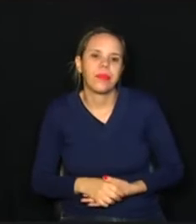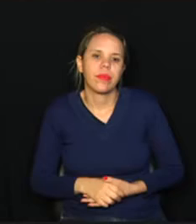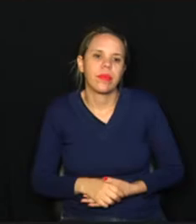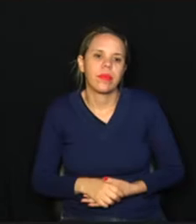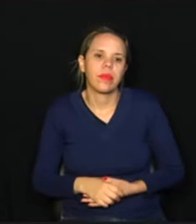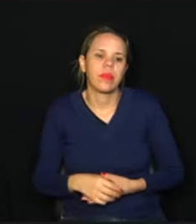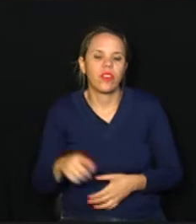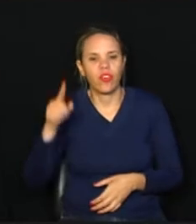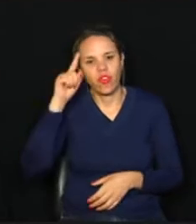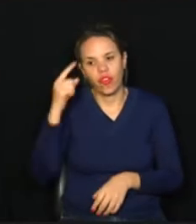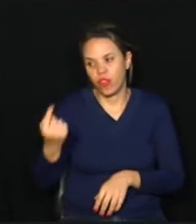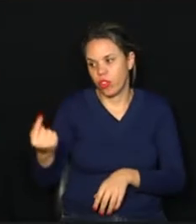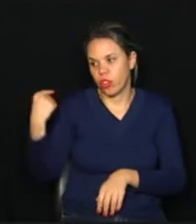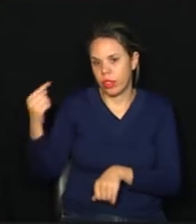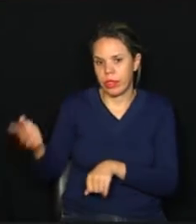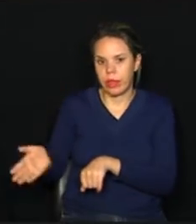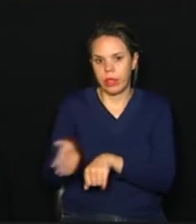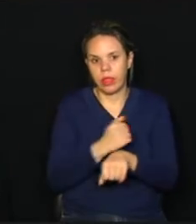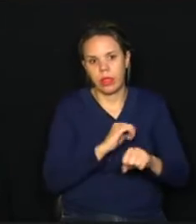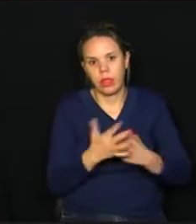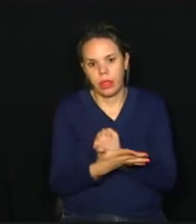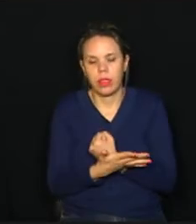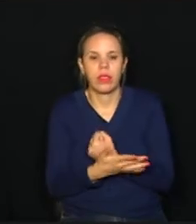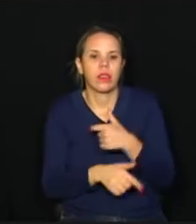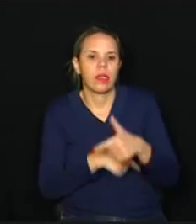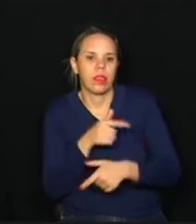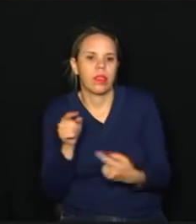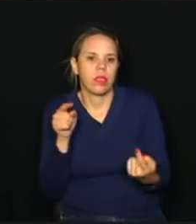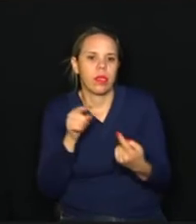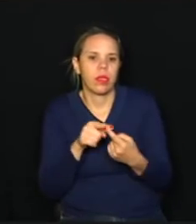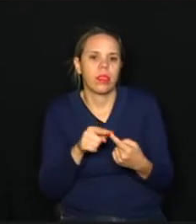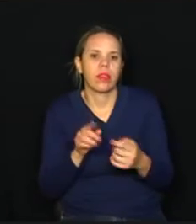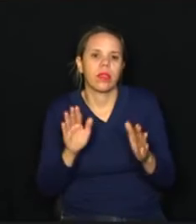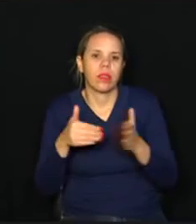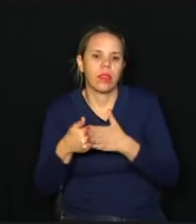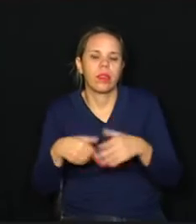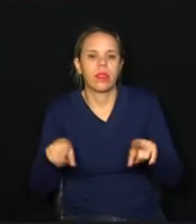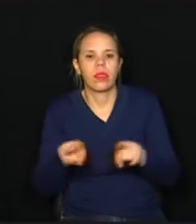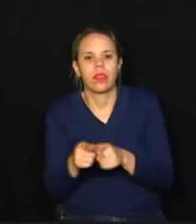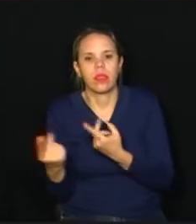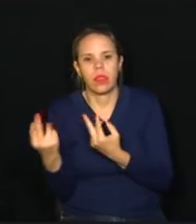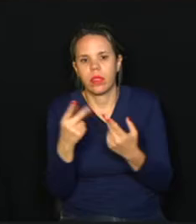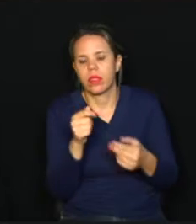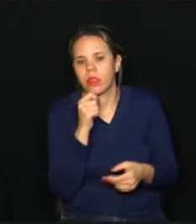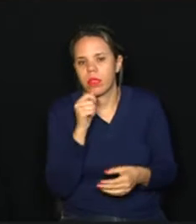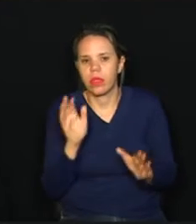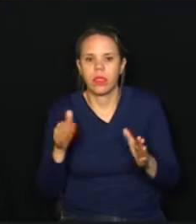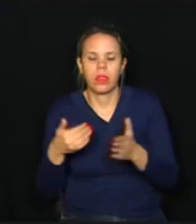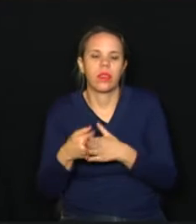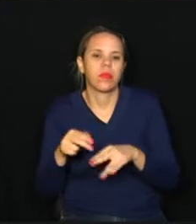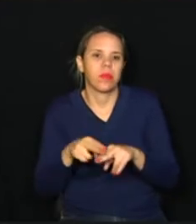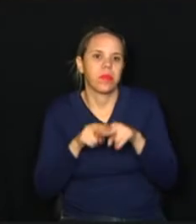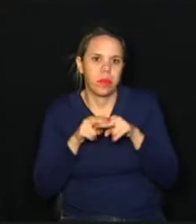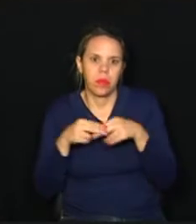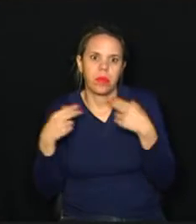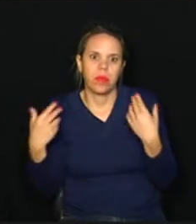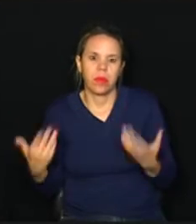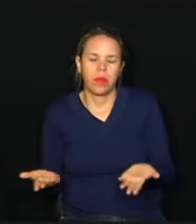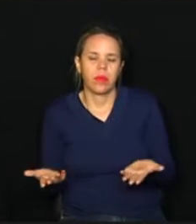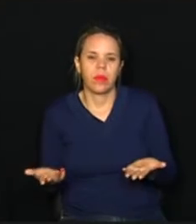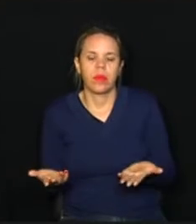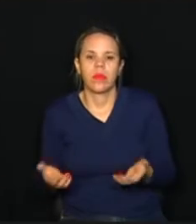dias antes da pandemia estava na mira para ser extinto também. Só não foi extinto por conta de